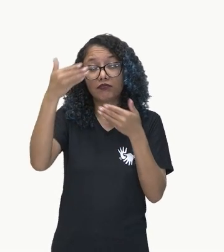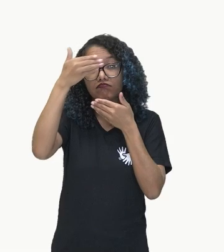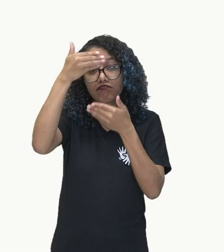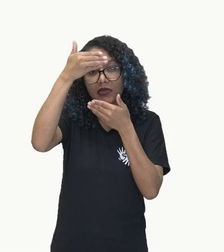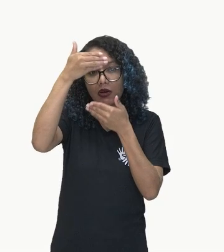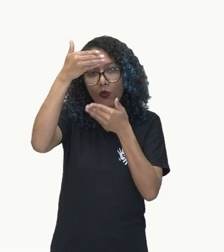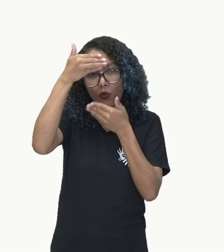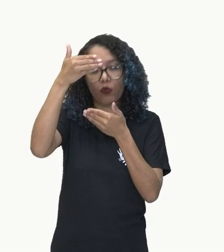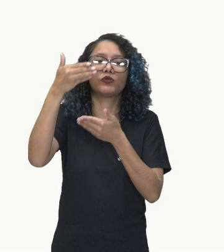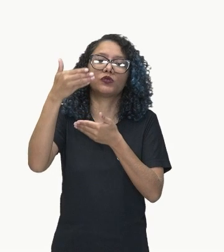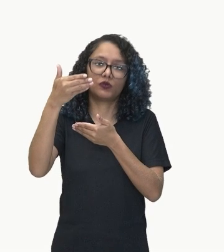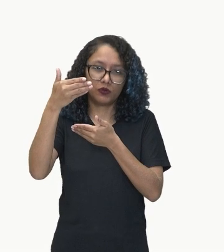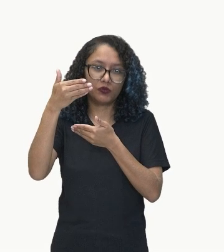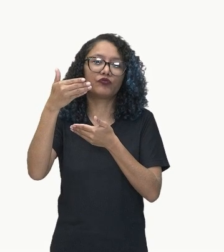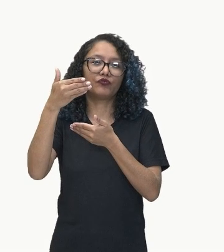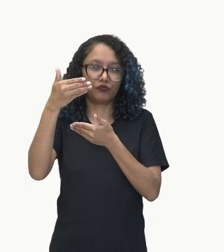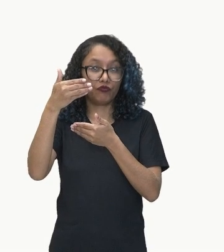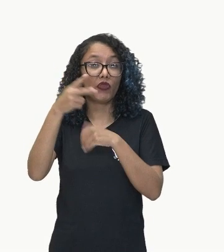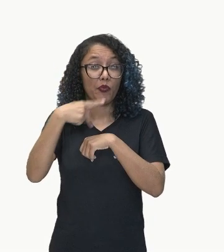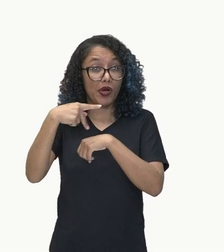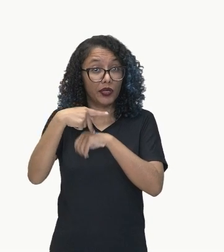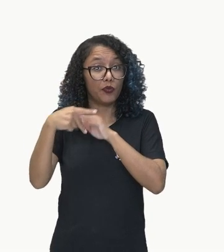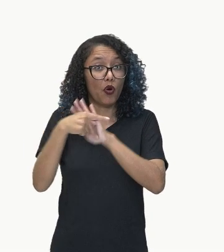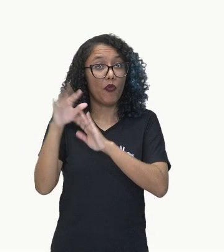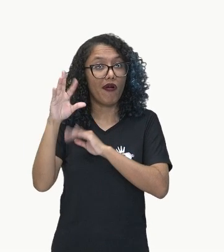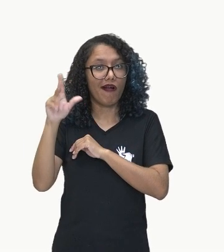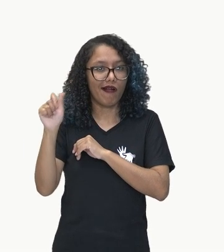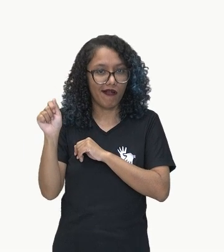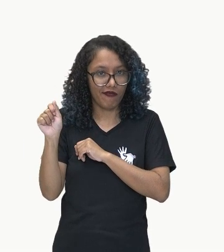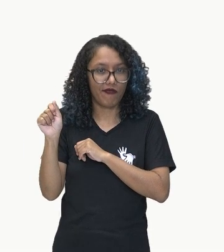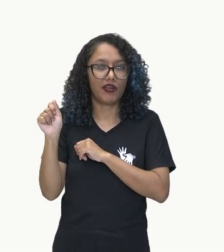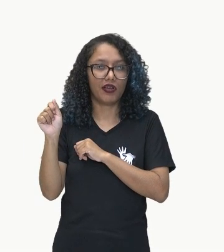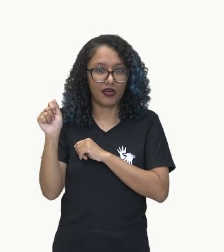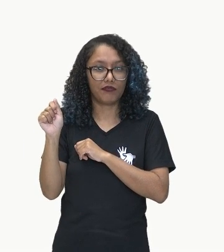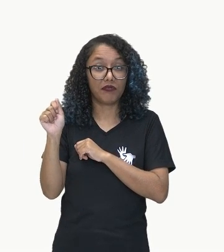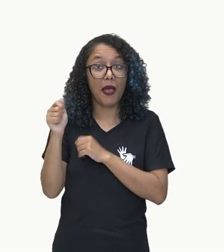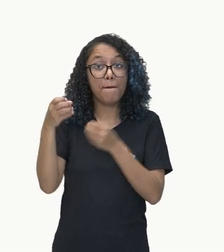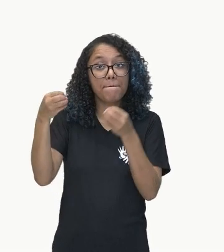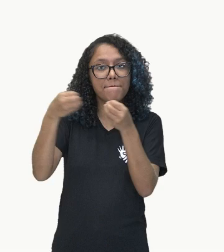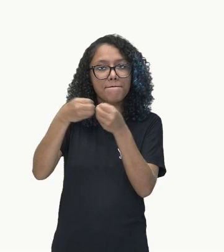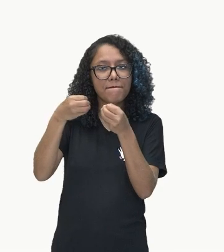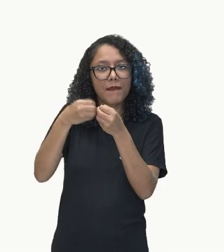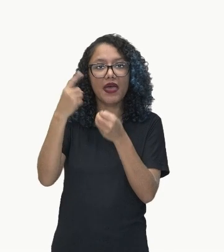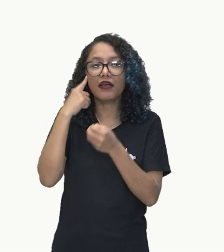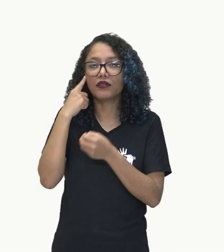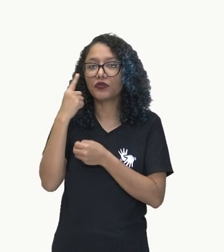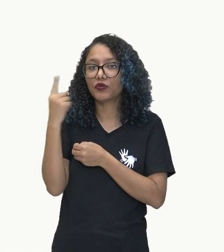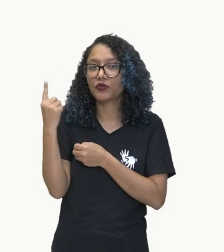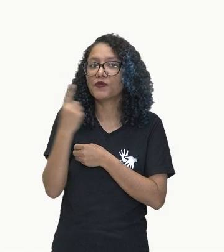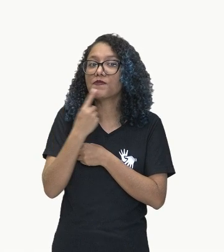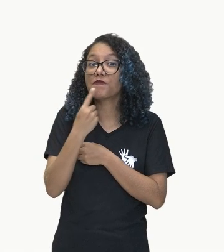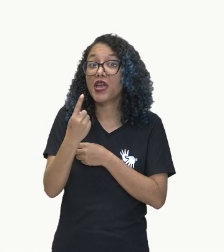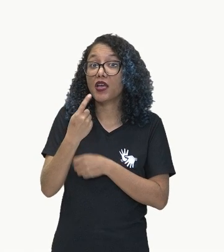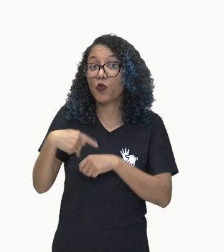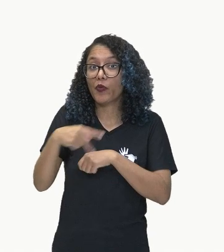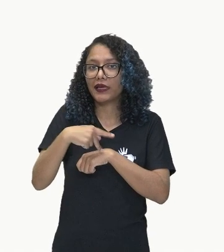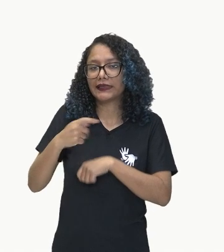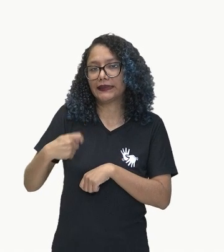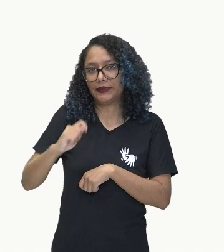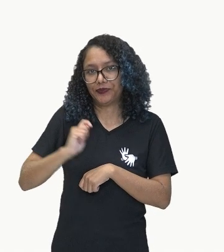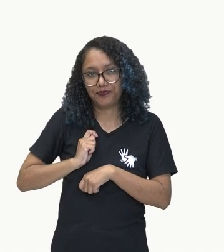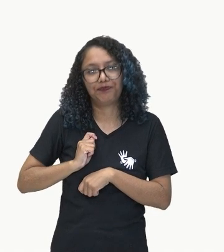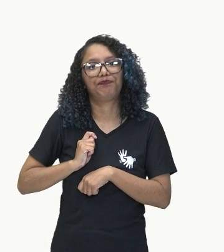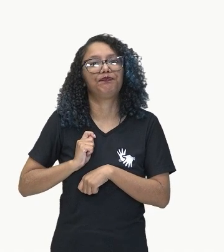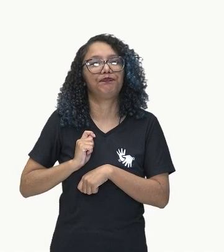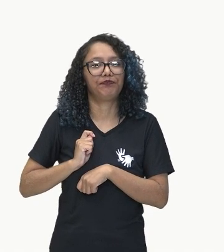um país africano, né? Bem próximo da Europa, aqui nós temos a Espanha, tá? Então, a